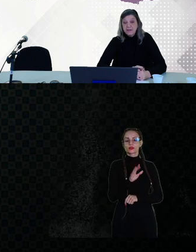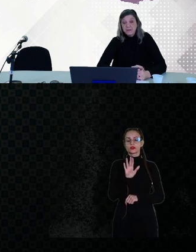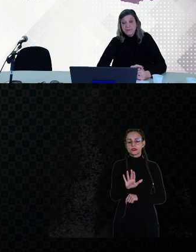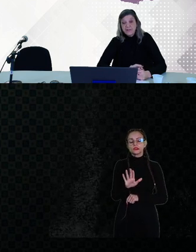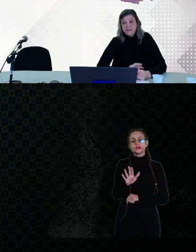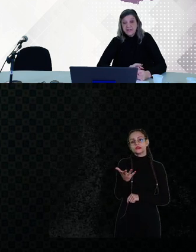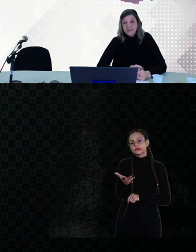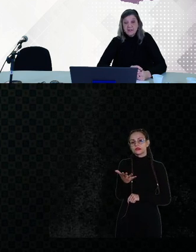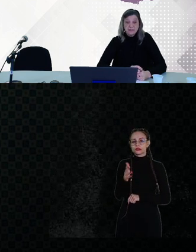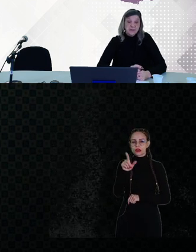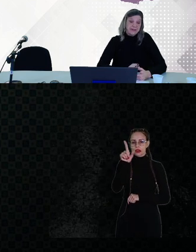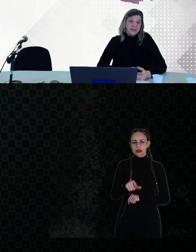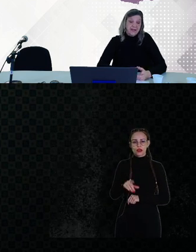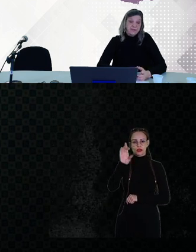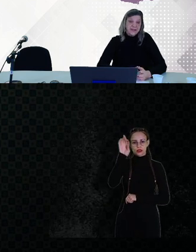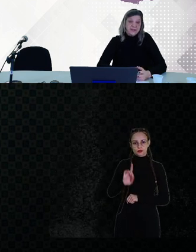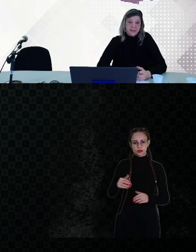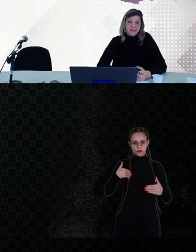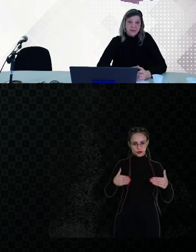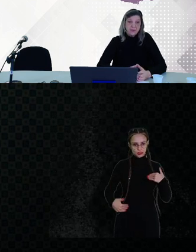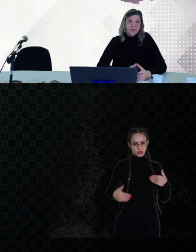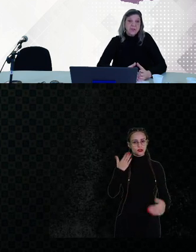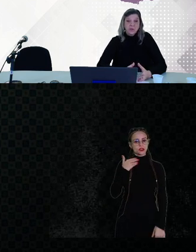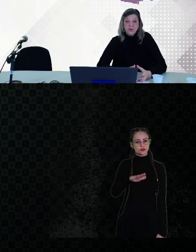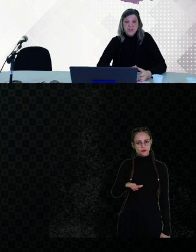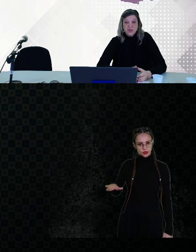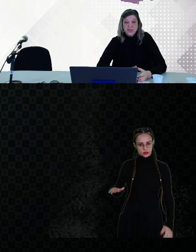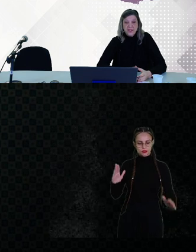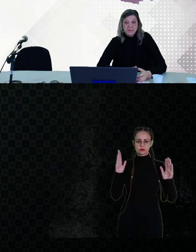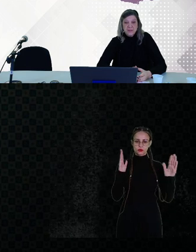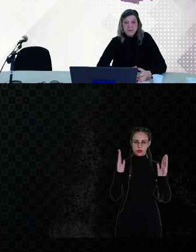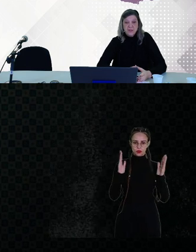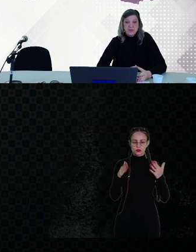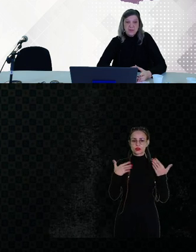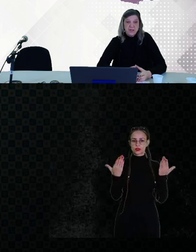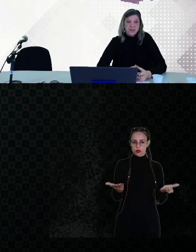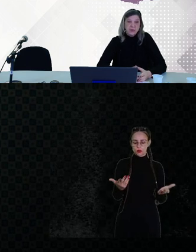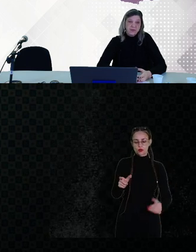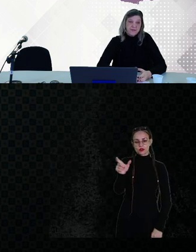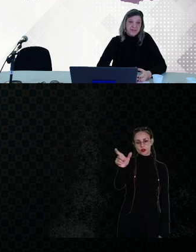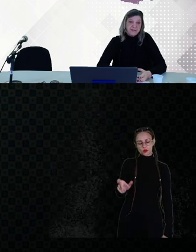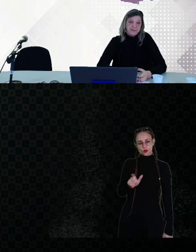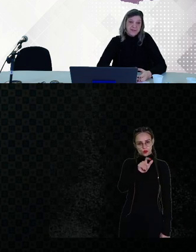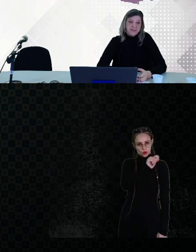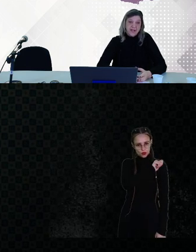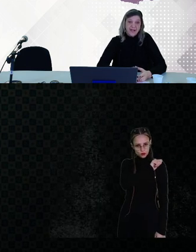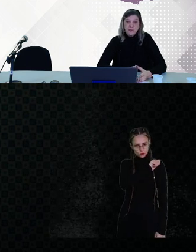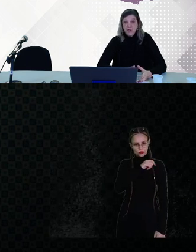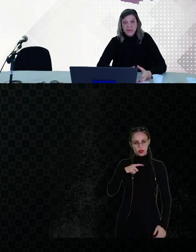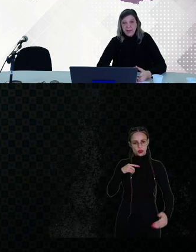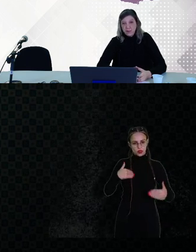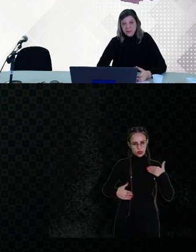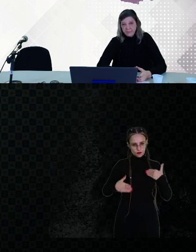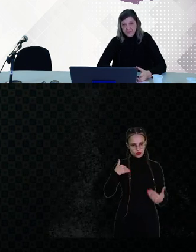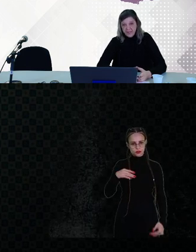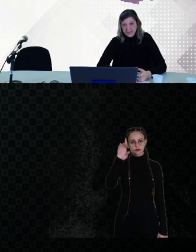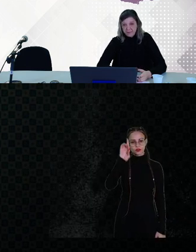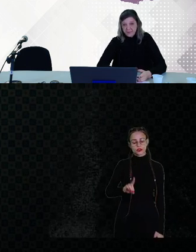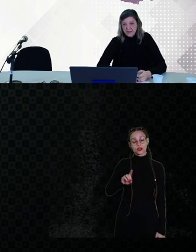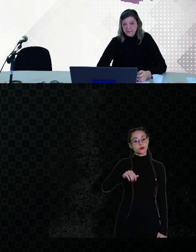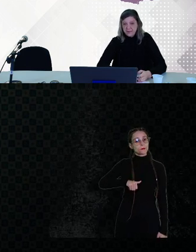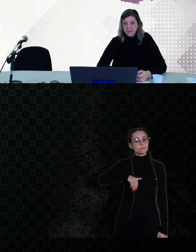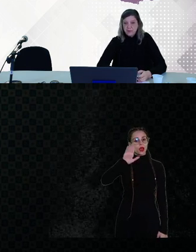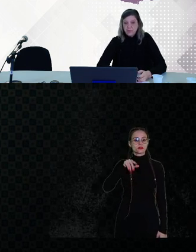deficiência física na infância. Então, quando a gente tem um estudante com deficiência física, ela é a maior causa